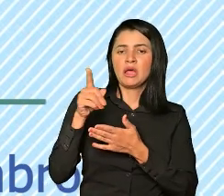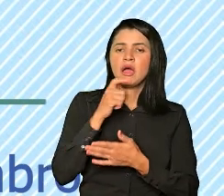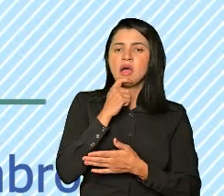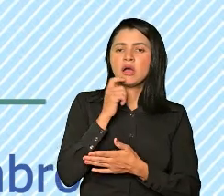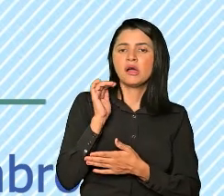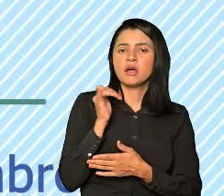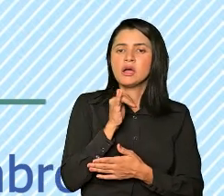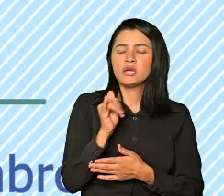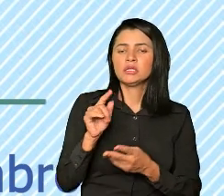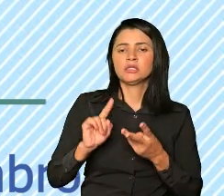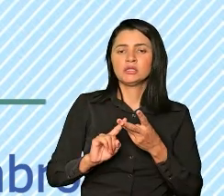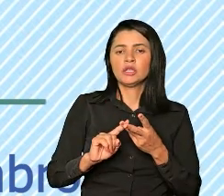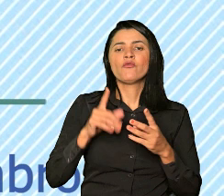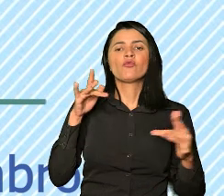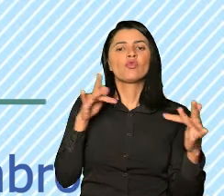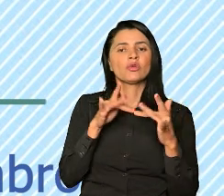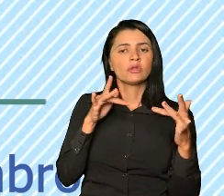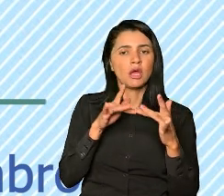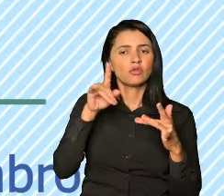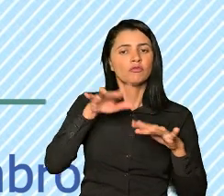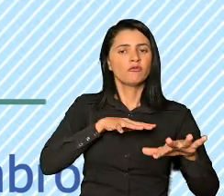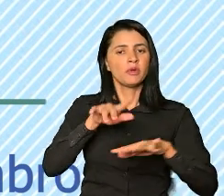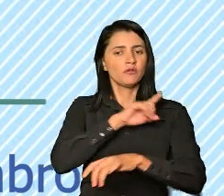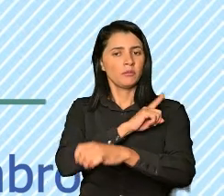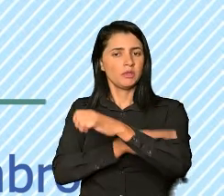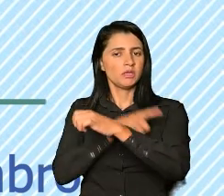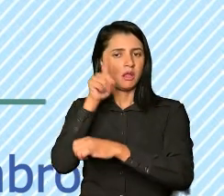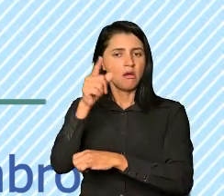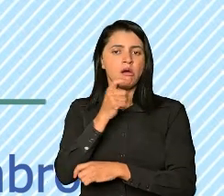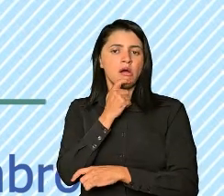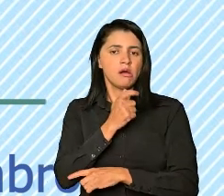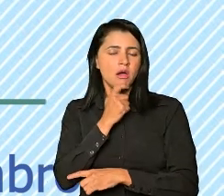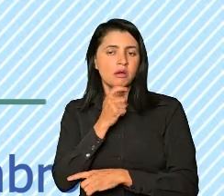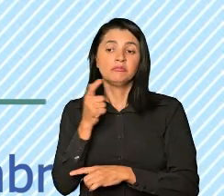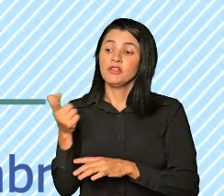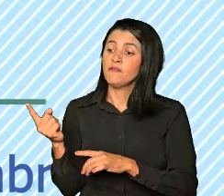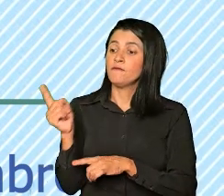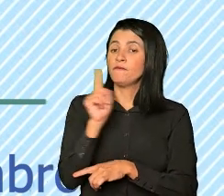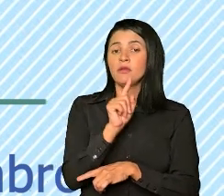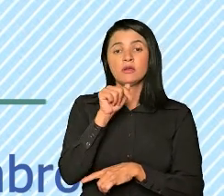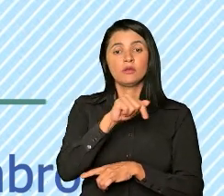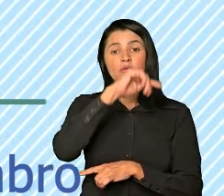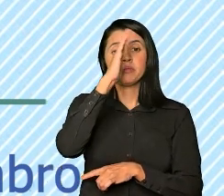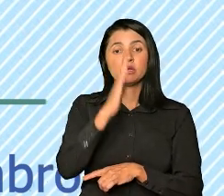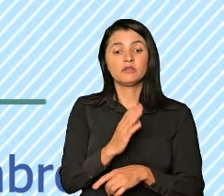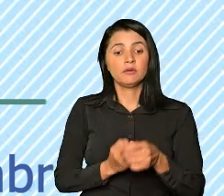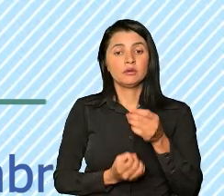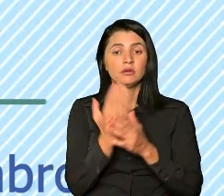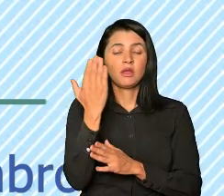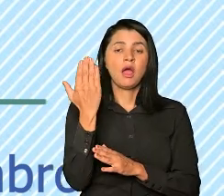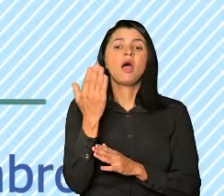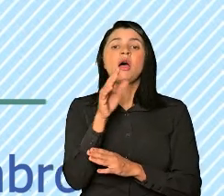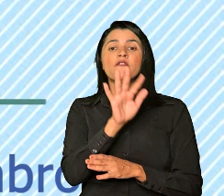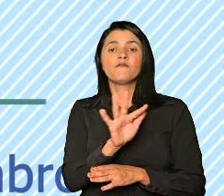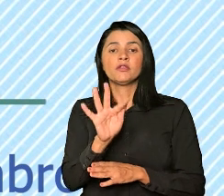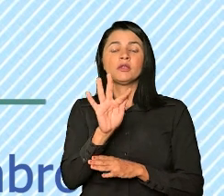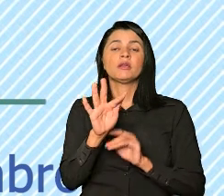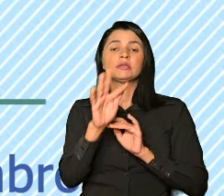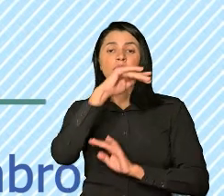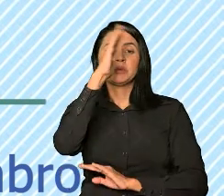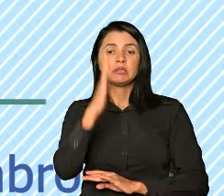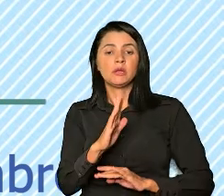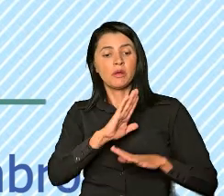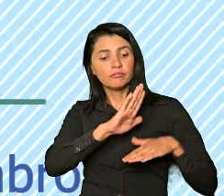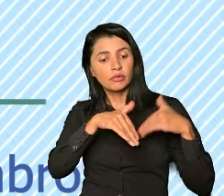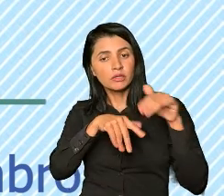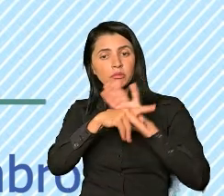com o movimento feminista inglês e vai, no Brasil, criar a Federação Brasileira para o Progresso